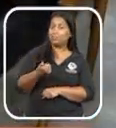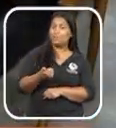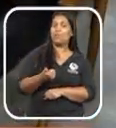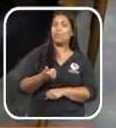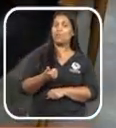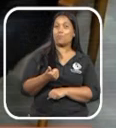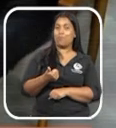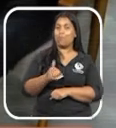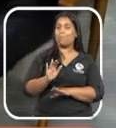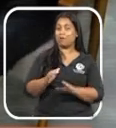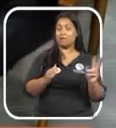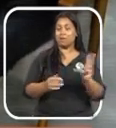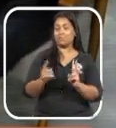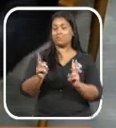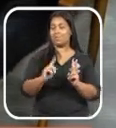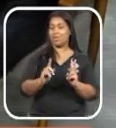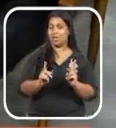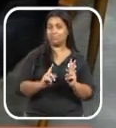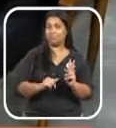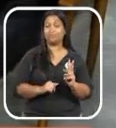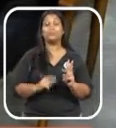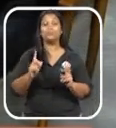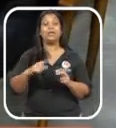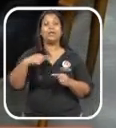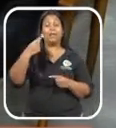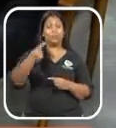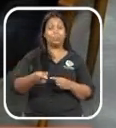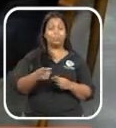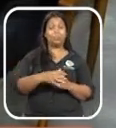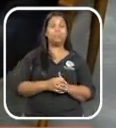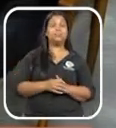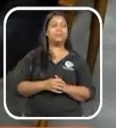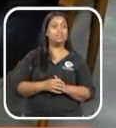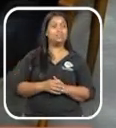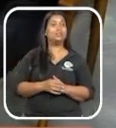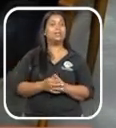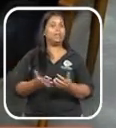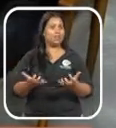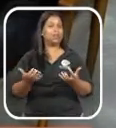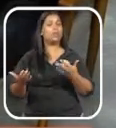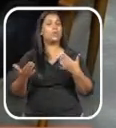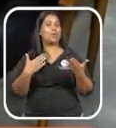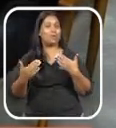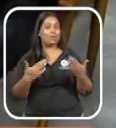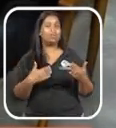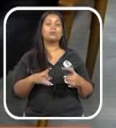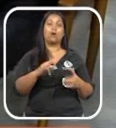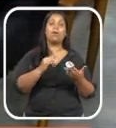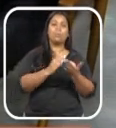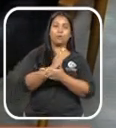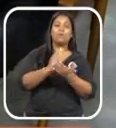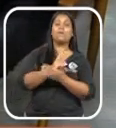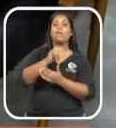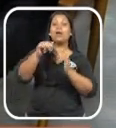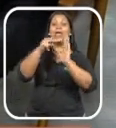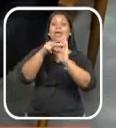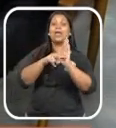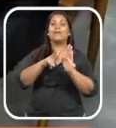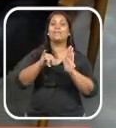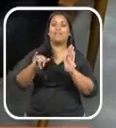E depois correram atrás para conversar. Que viram, olha, vai ser aprovado e vai virar regra. Vocês não estão administrando a lojinha de vocês.